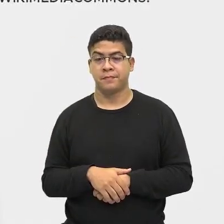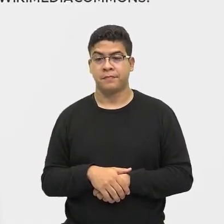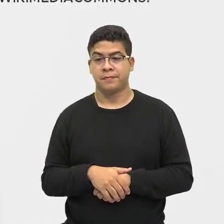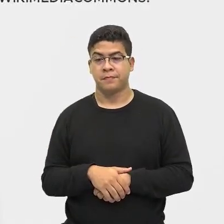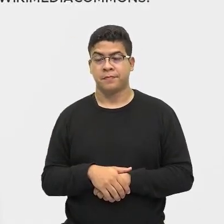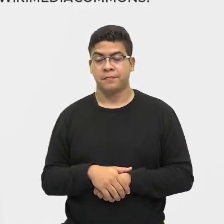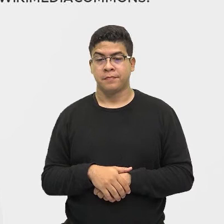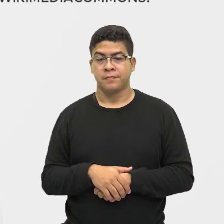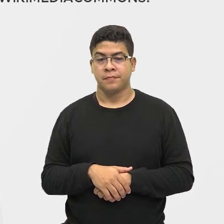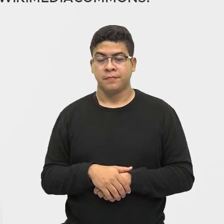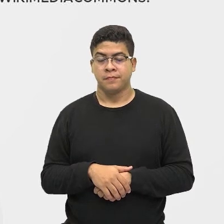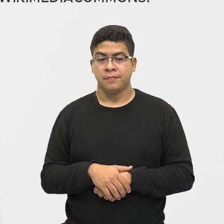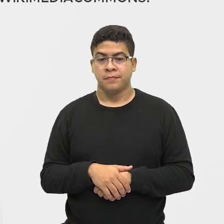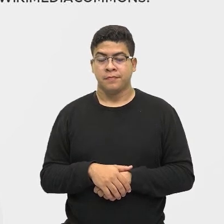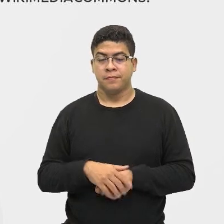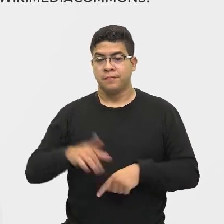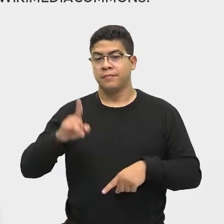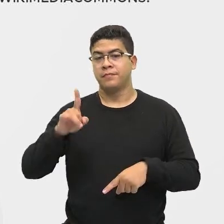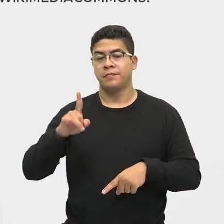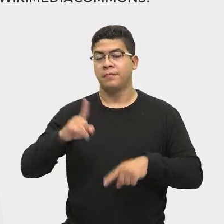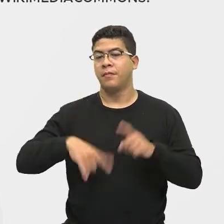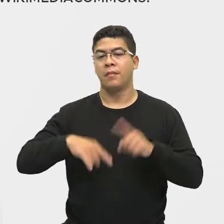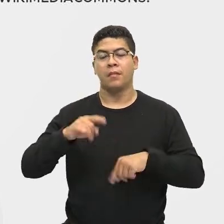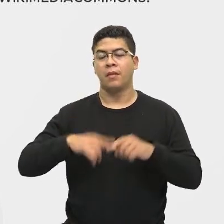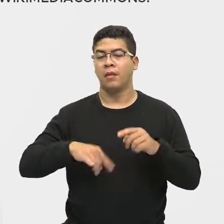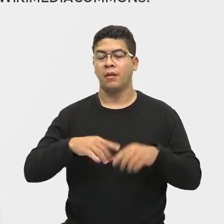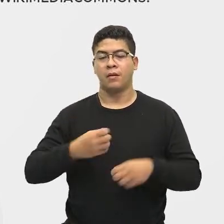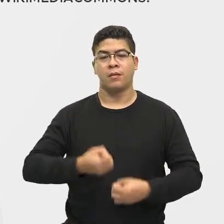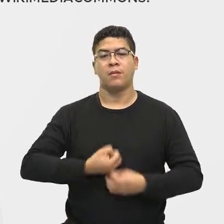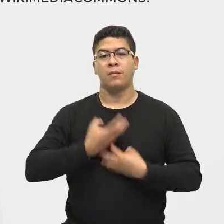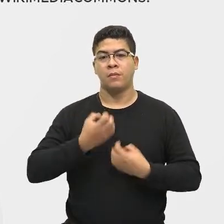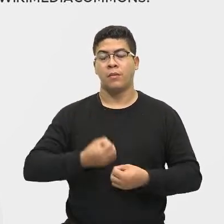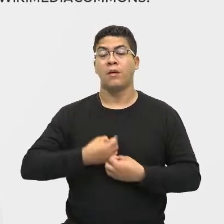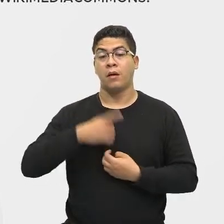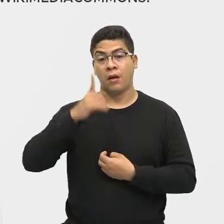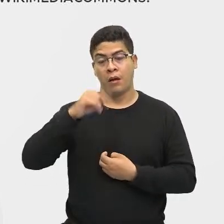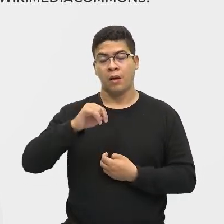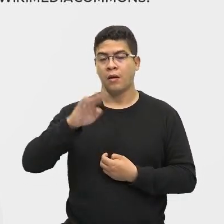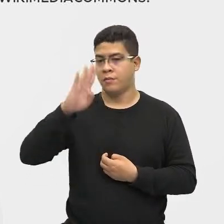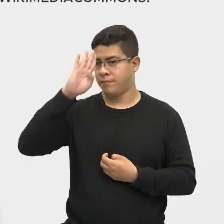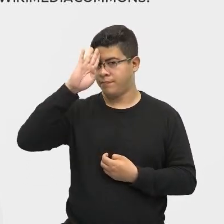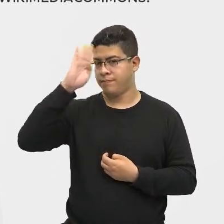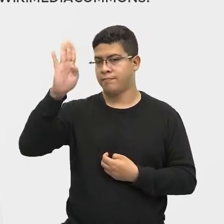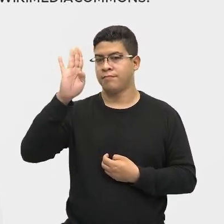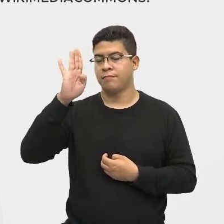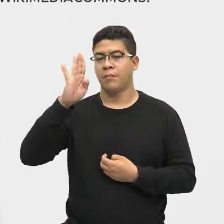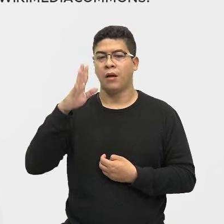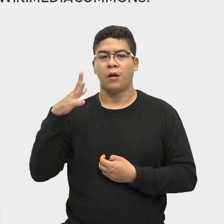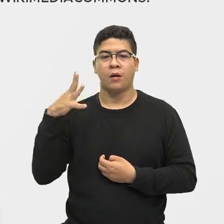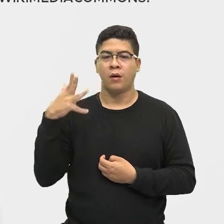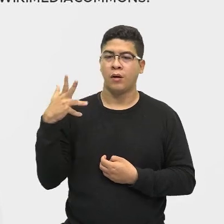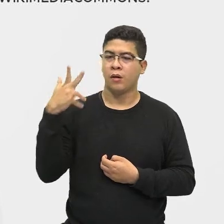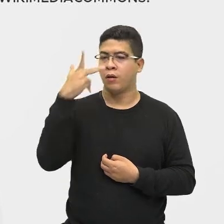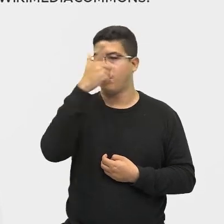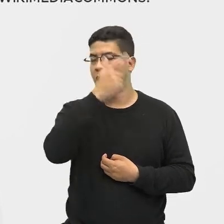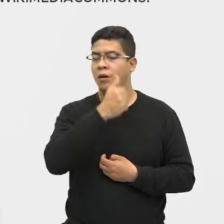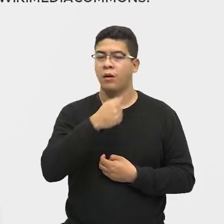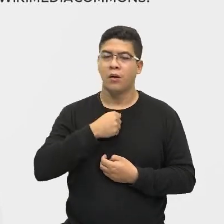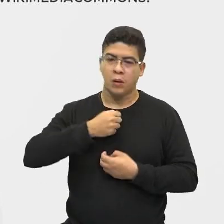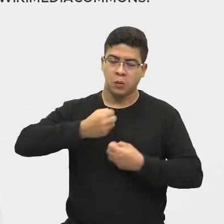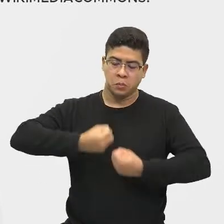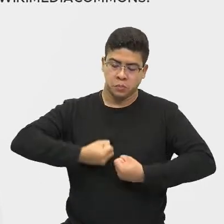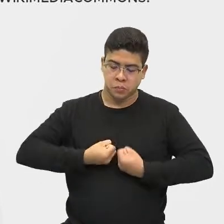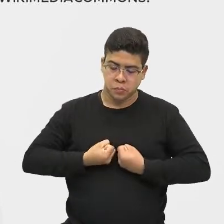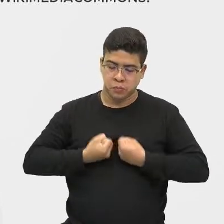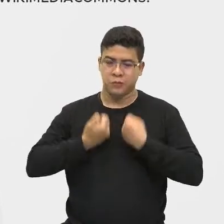Seu objeto poético principal era a busca da beleza e expressividade. Então,